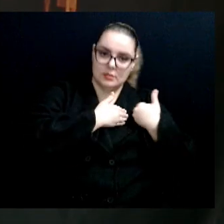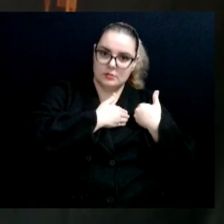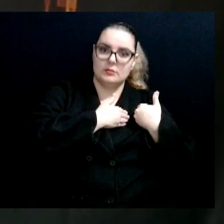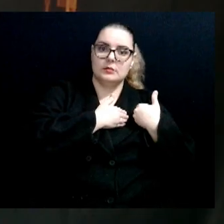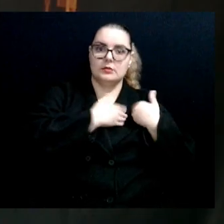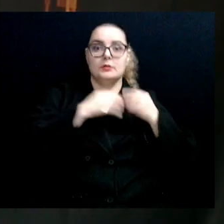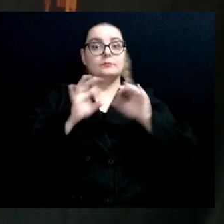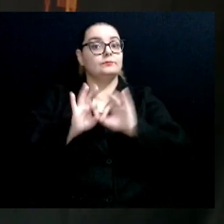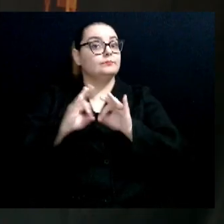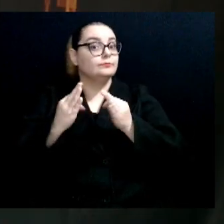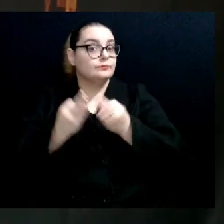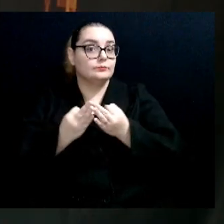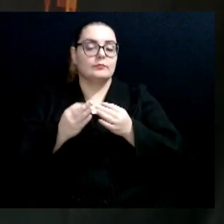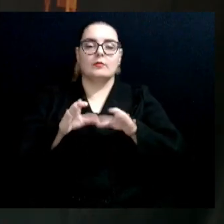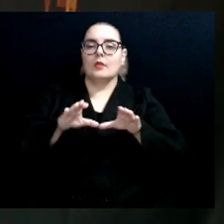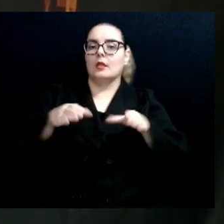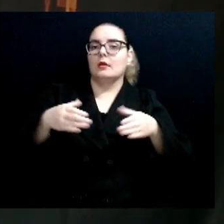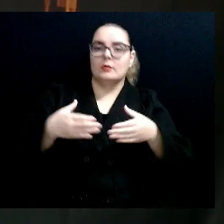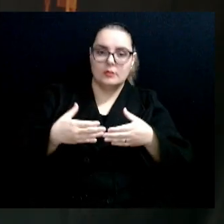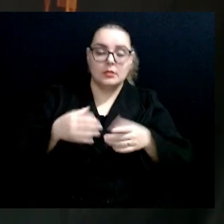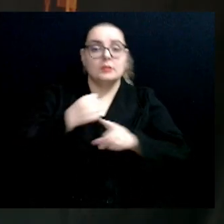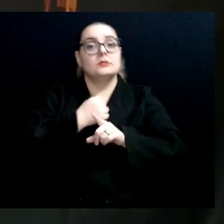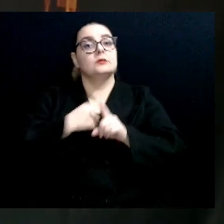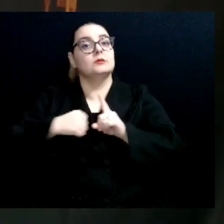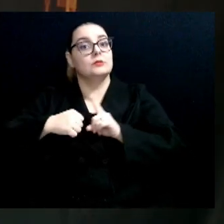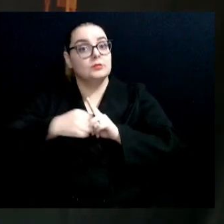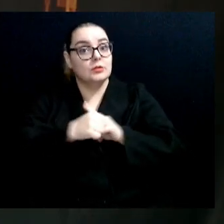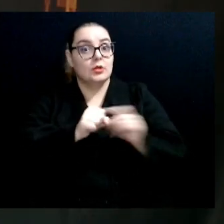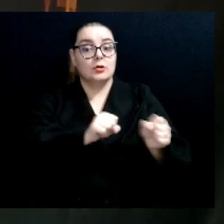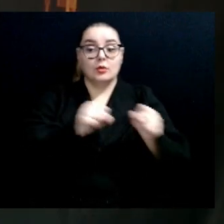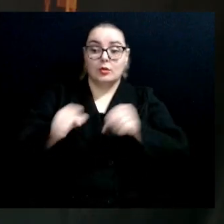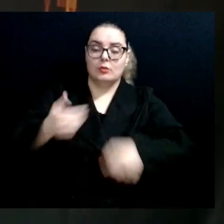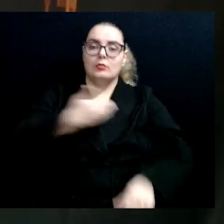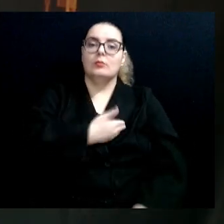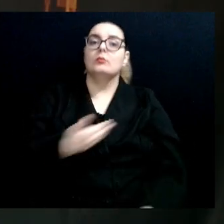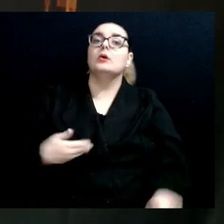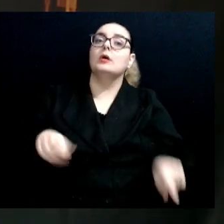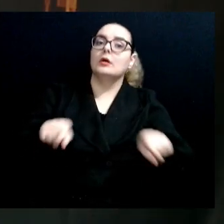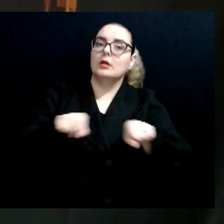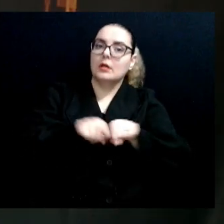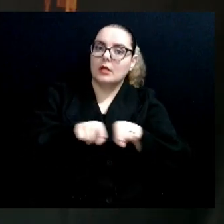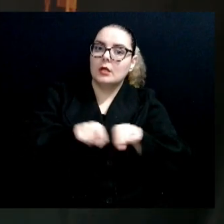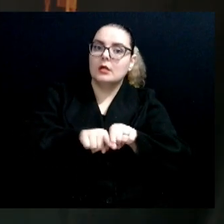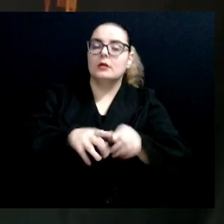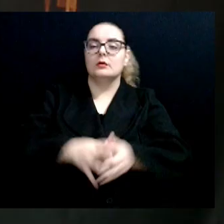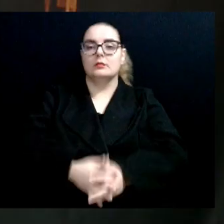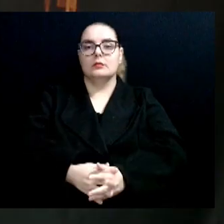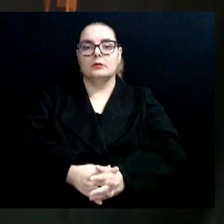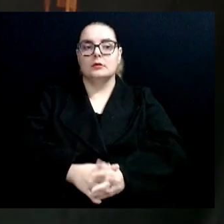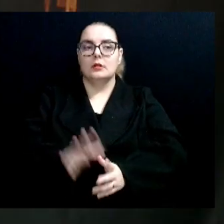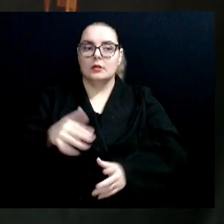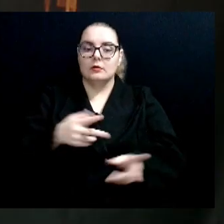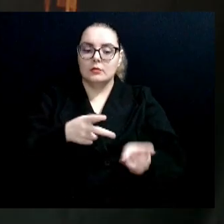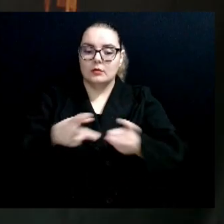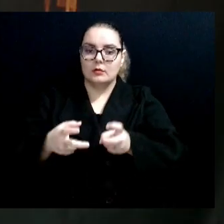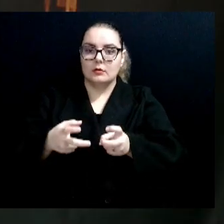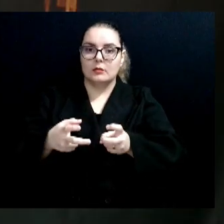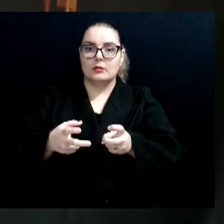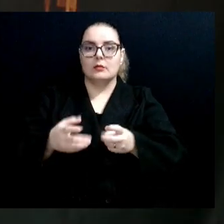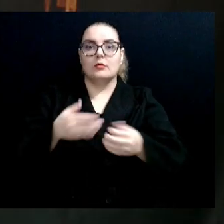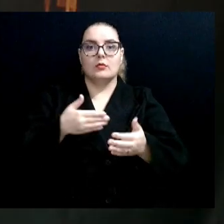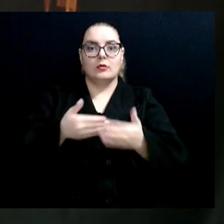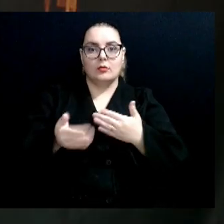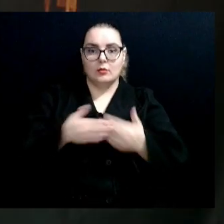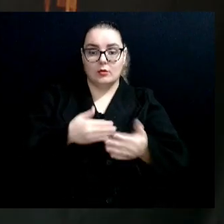da comunidade, da sociedade, do poder público também. E quando perceber qualquer sinal de